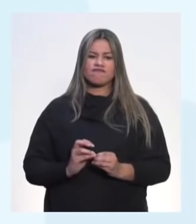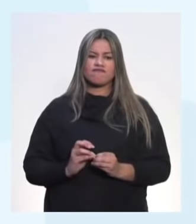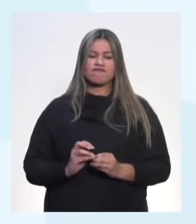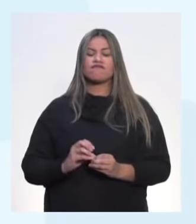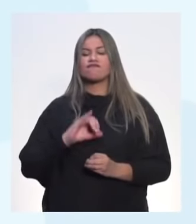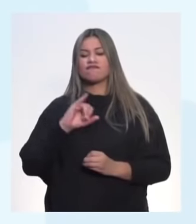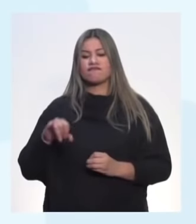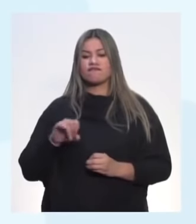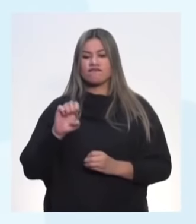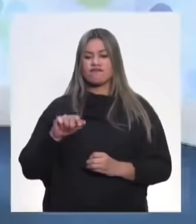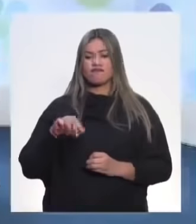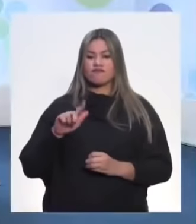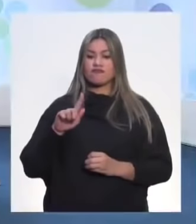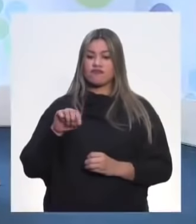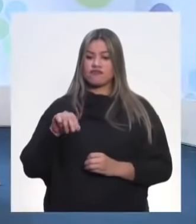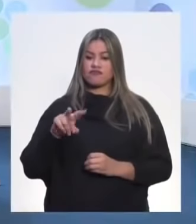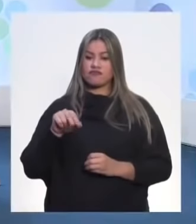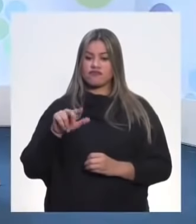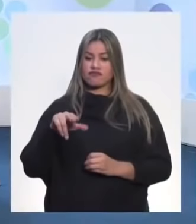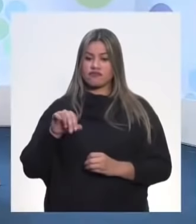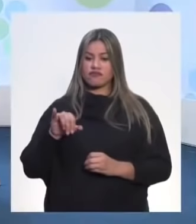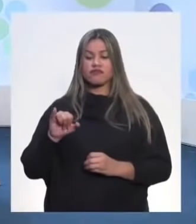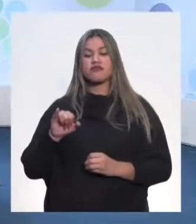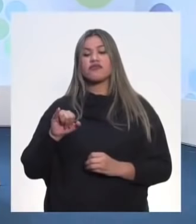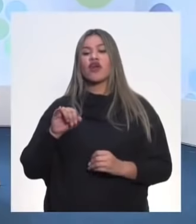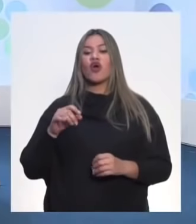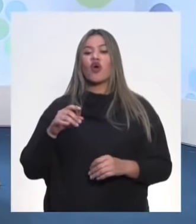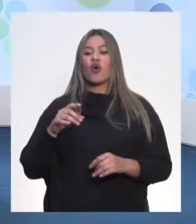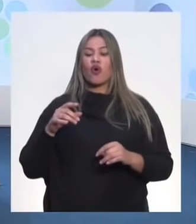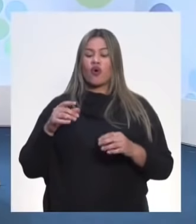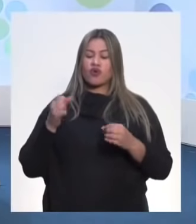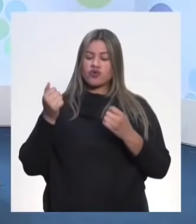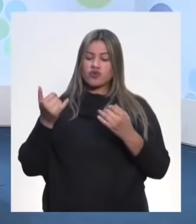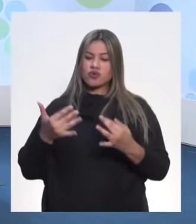coloca, o espaço fica mais amplo entre e cria uma